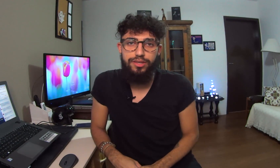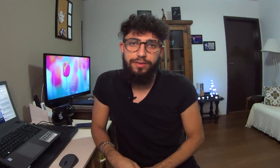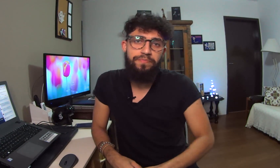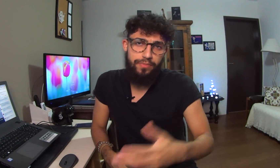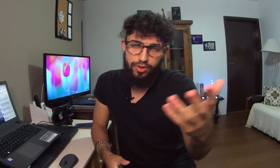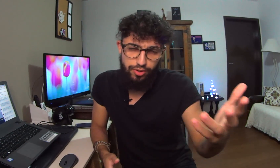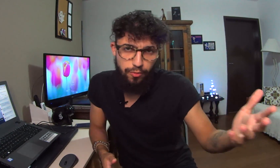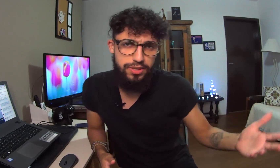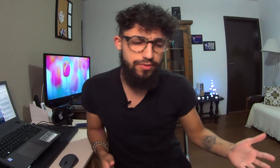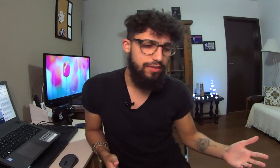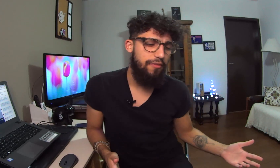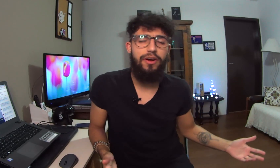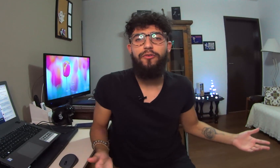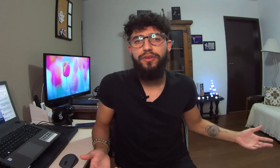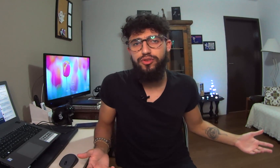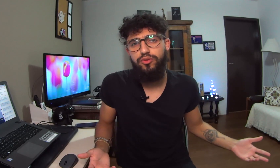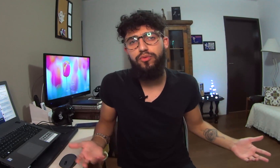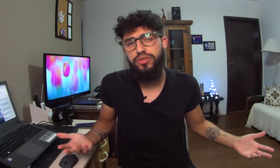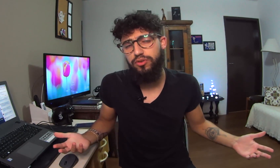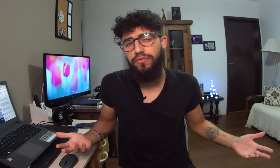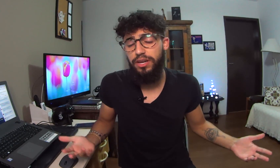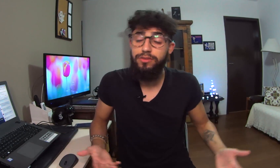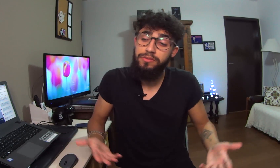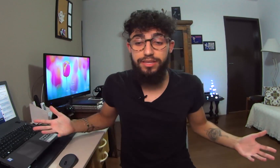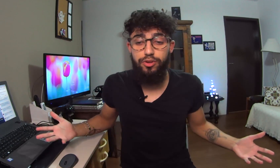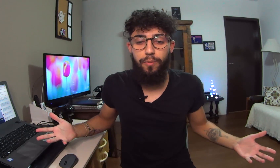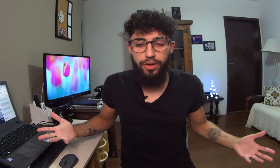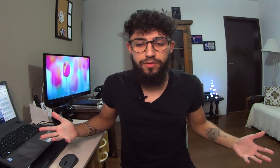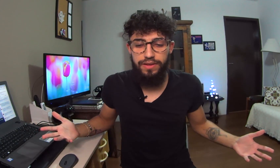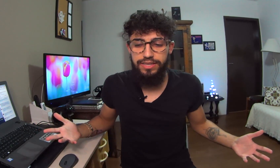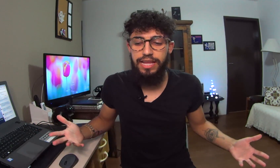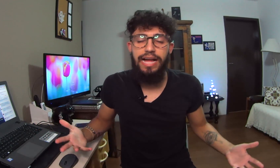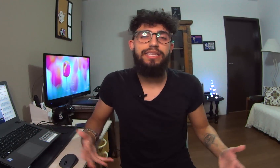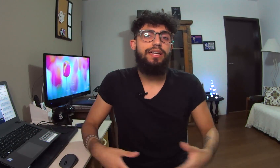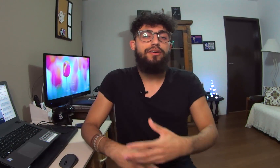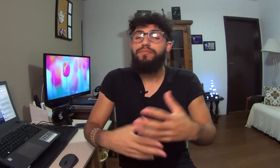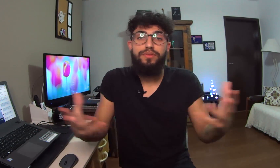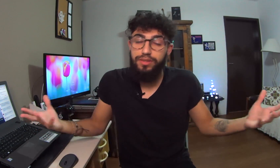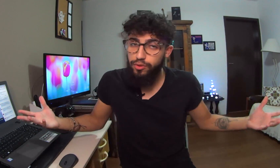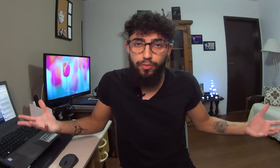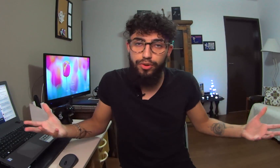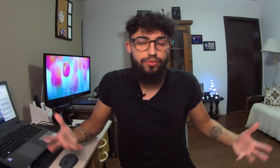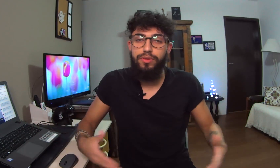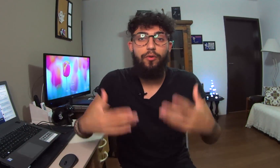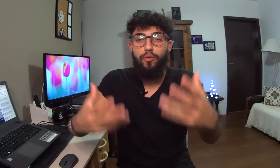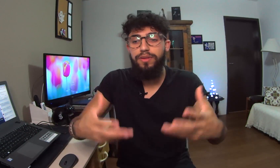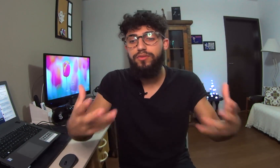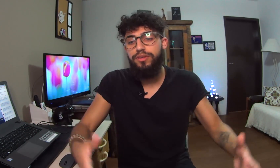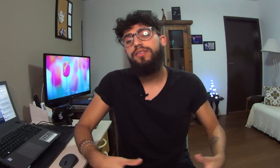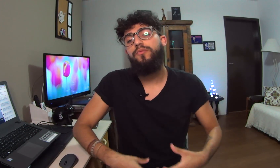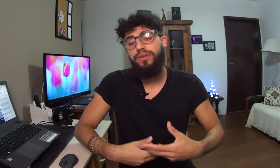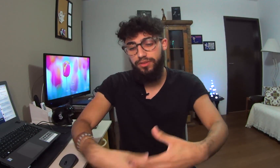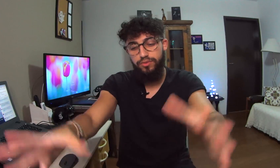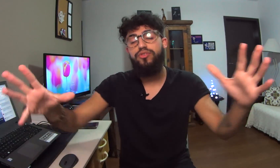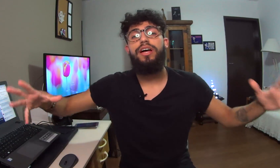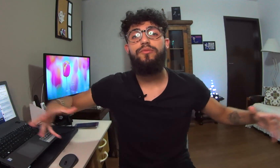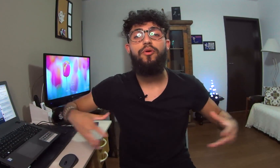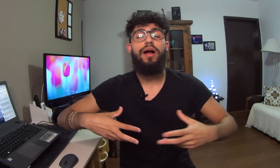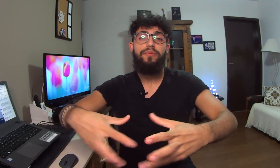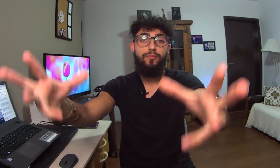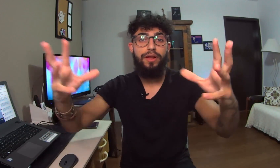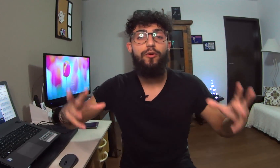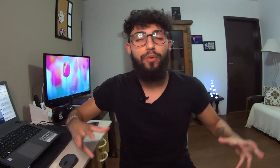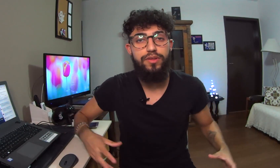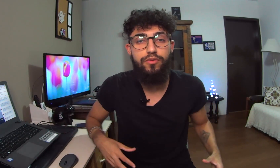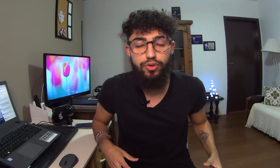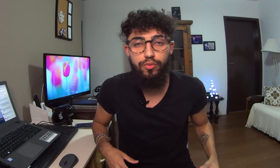isso que ele disse. Desculpa se você vai ficar ofendido com isso que eu tô falando, mas eu não posso fazer nada, eu me sinto muito. Algumas coisas eu preciso tirar do